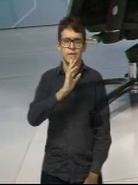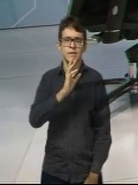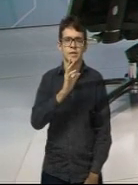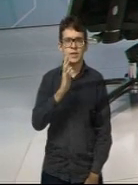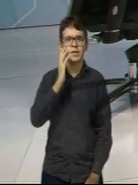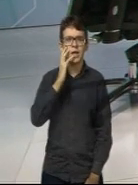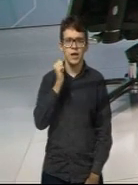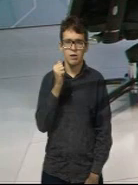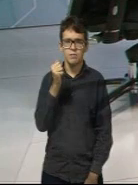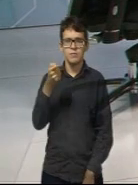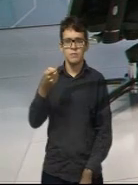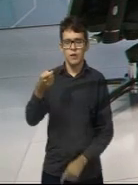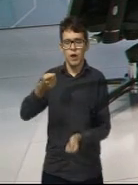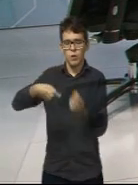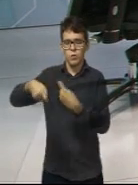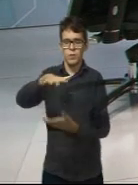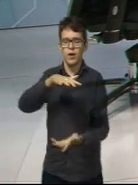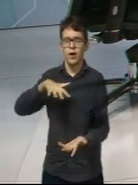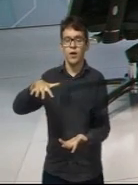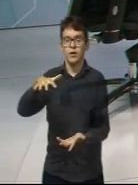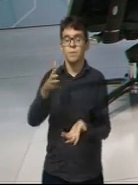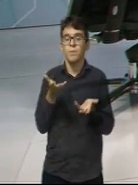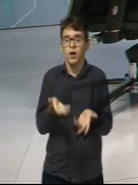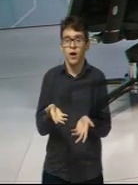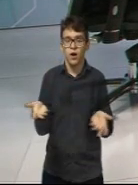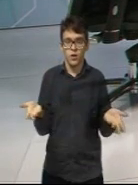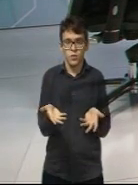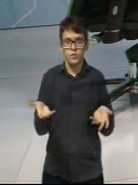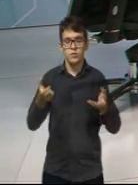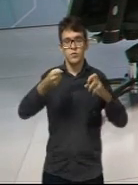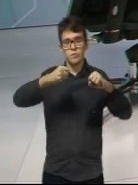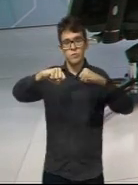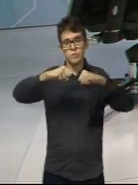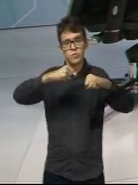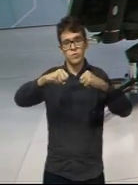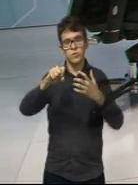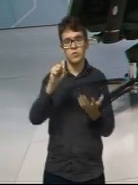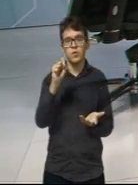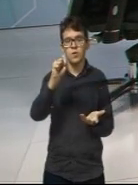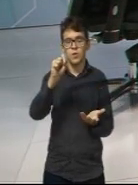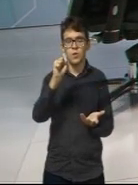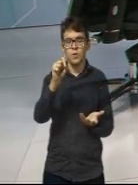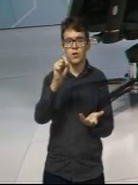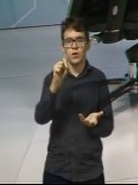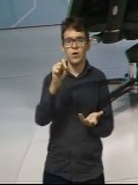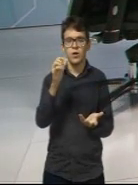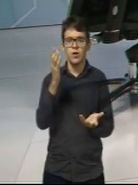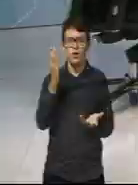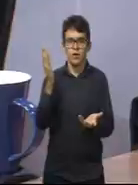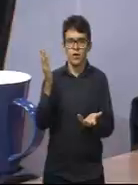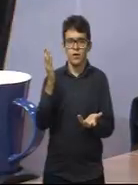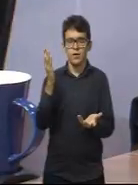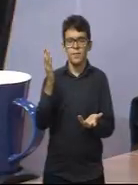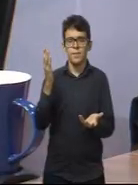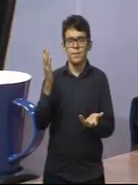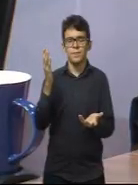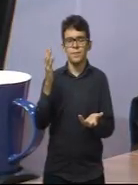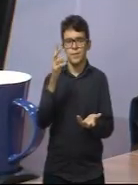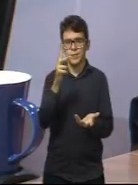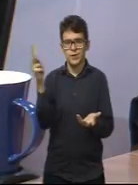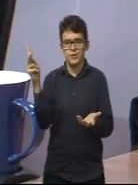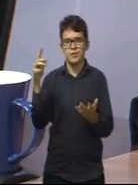essa matéria. Nesse instante, a discussão, pela boca do presidente da República, do ministro da Fazenda,